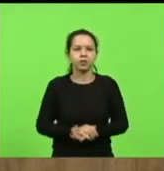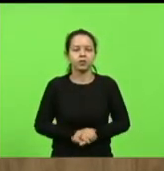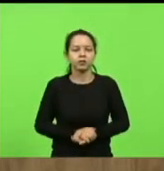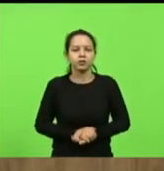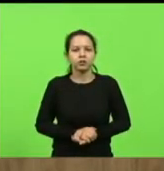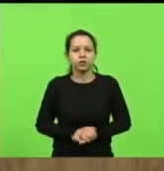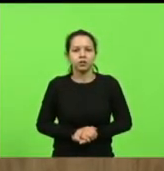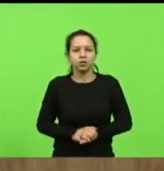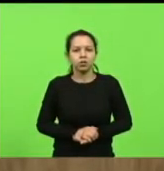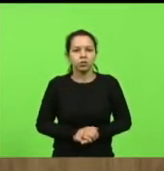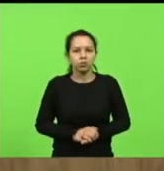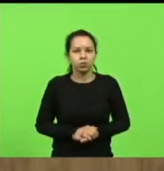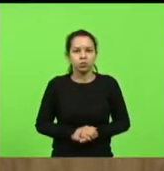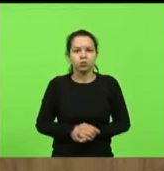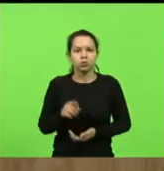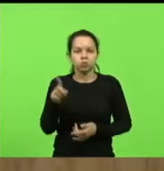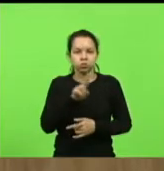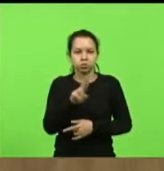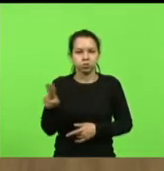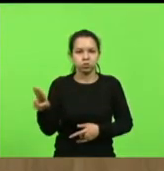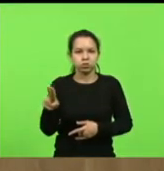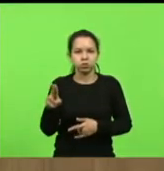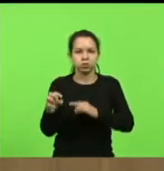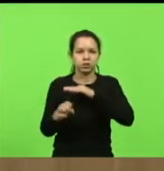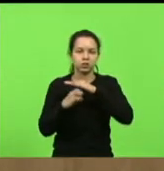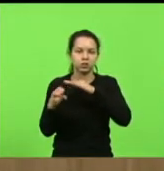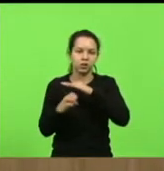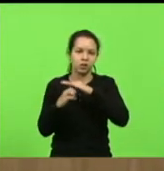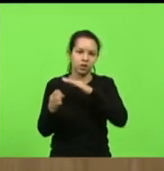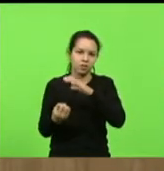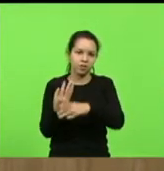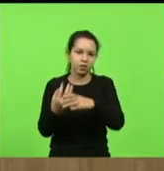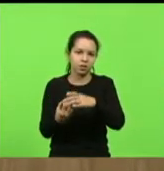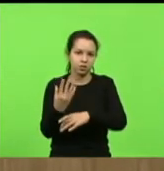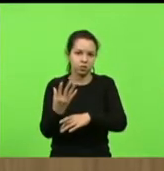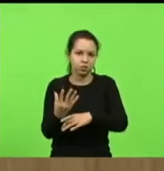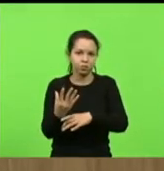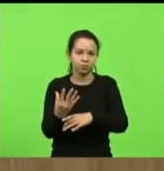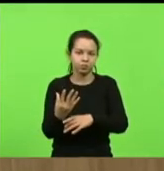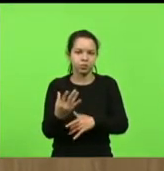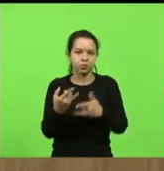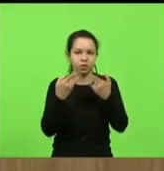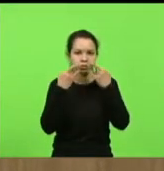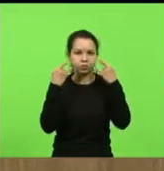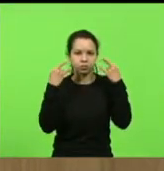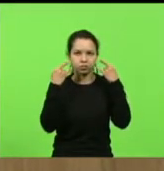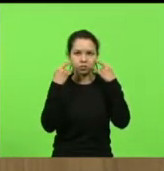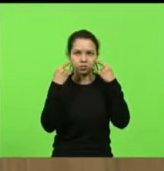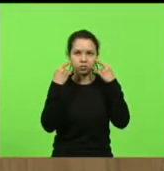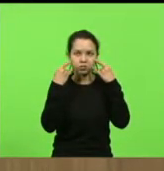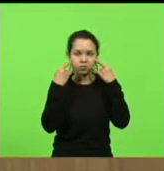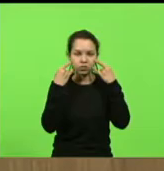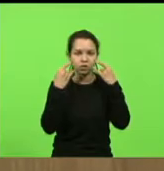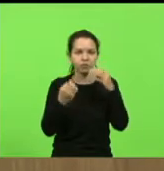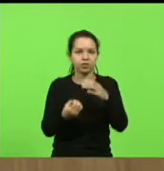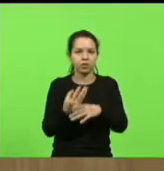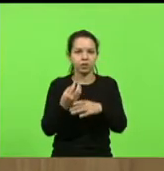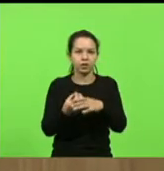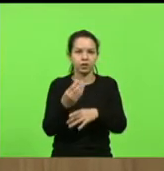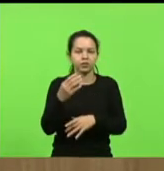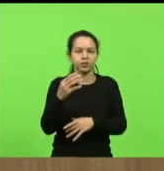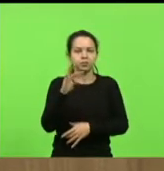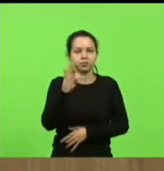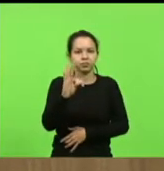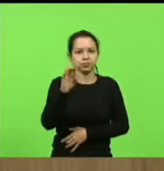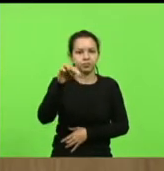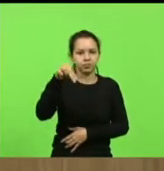o nome da empresa, inclusive, a fabricação. Máscara compactada, fabricada em TNT